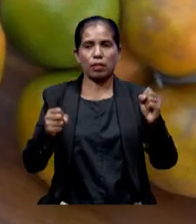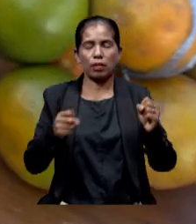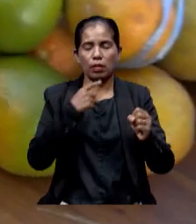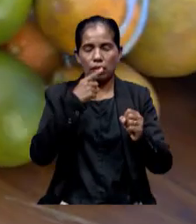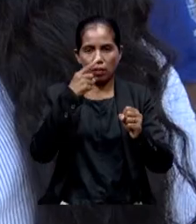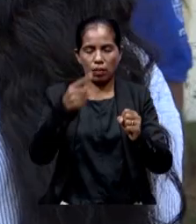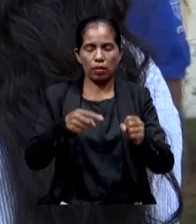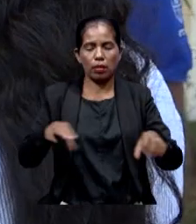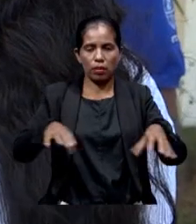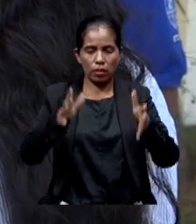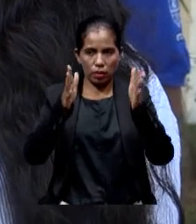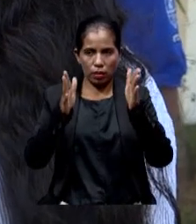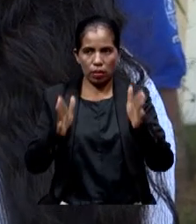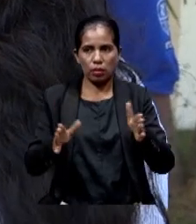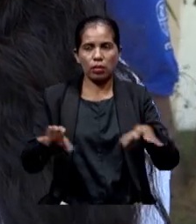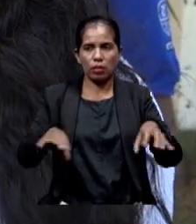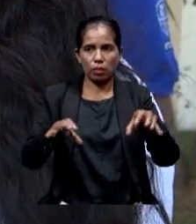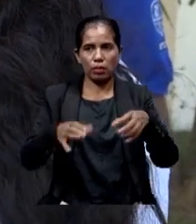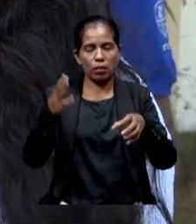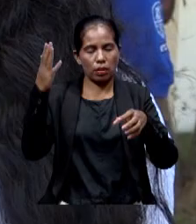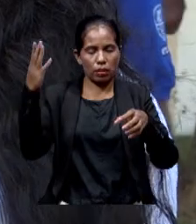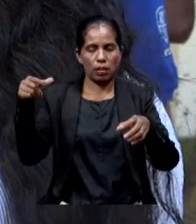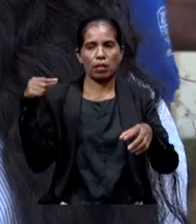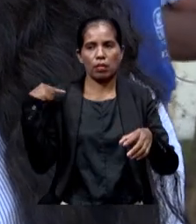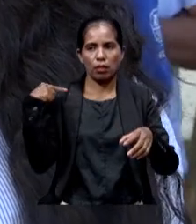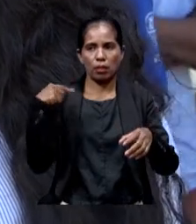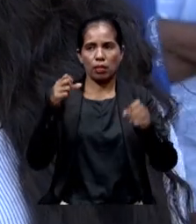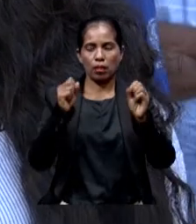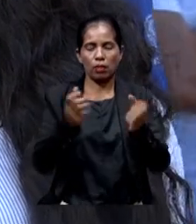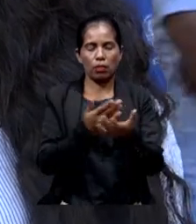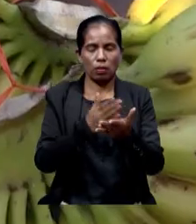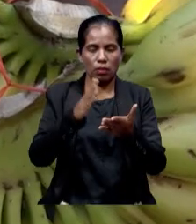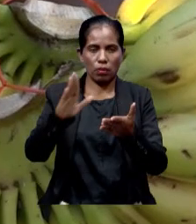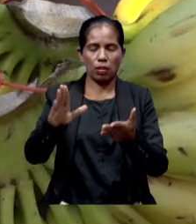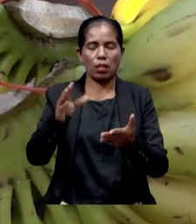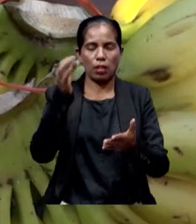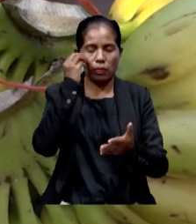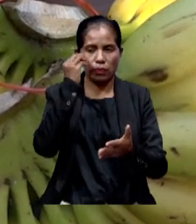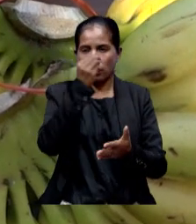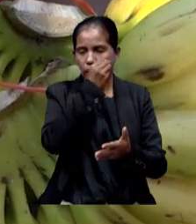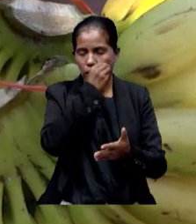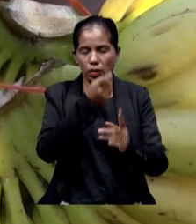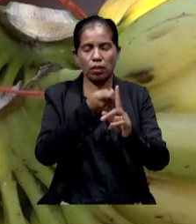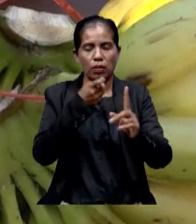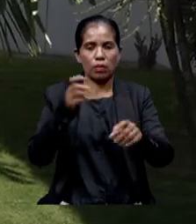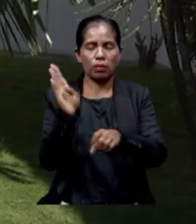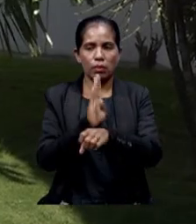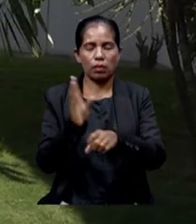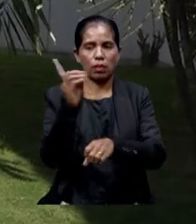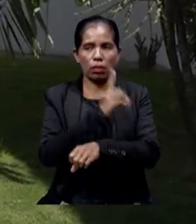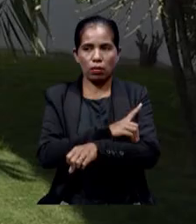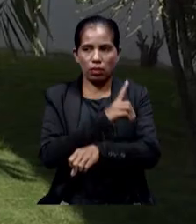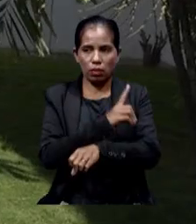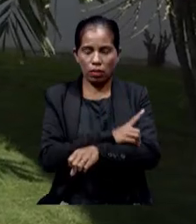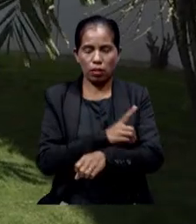orienta funcionário Sira no serviço e no gabinete, atrola e fuan, o negociante a eleva Sira, cada loron